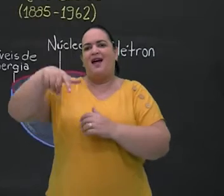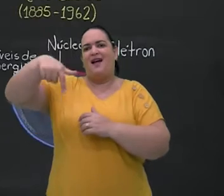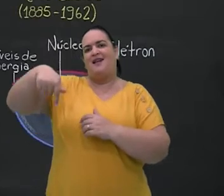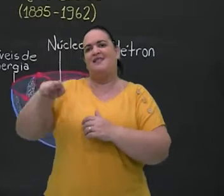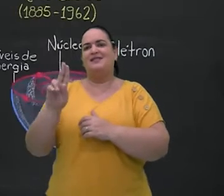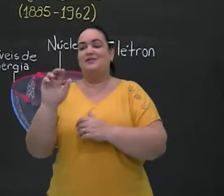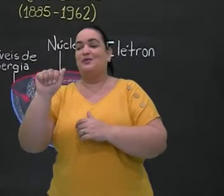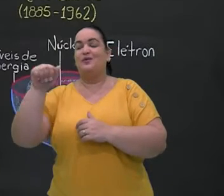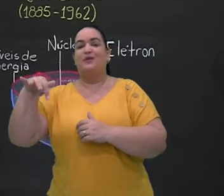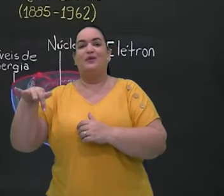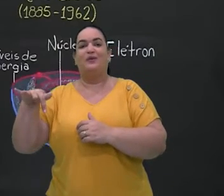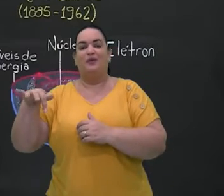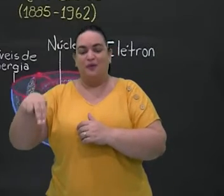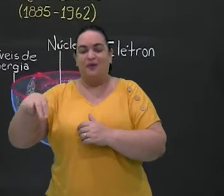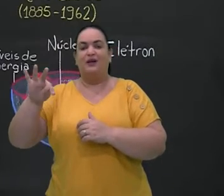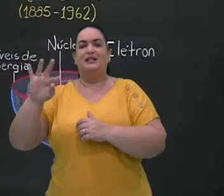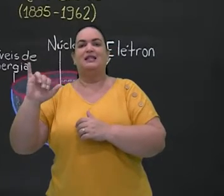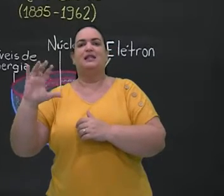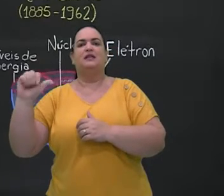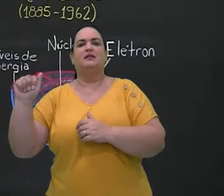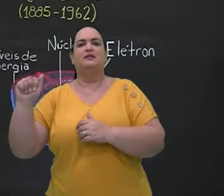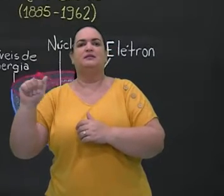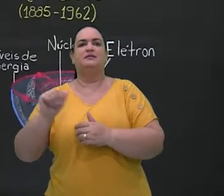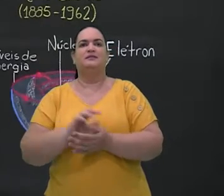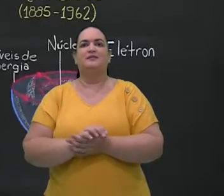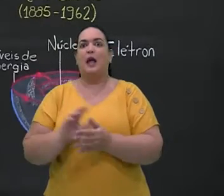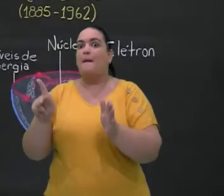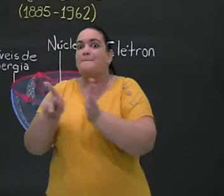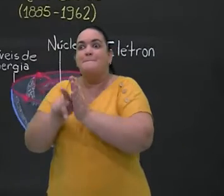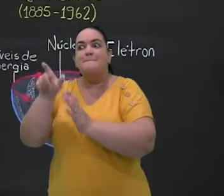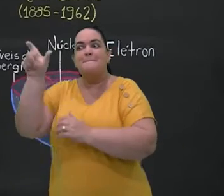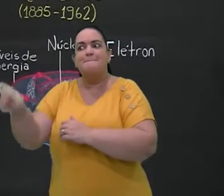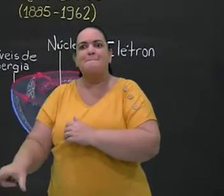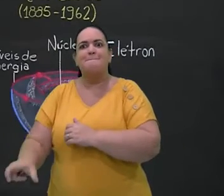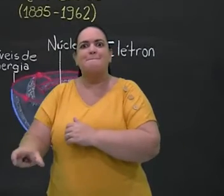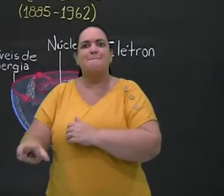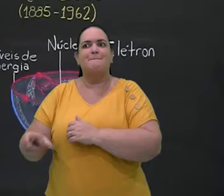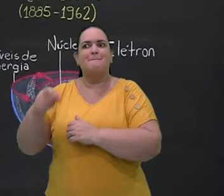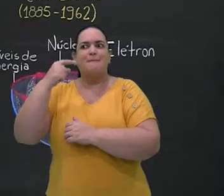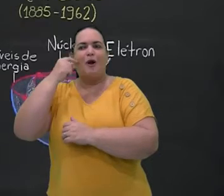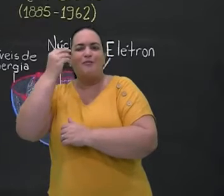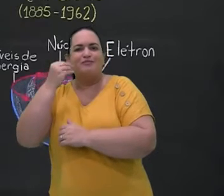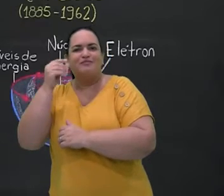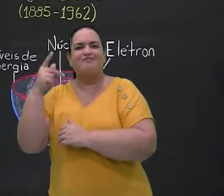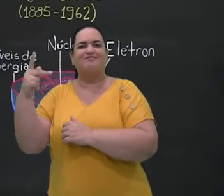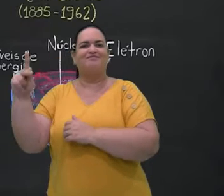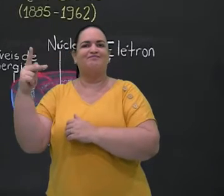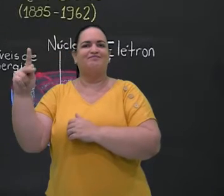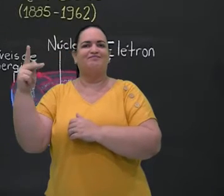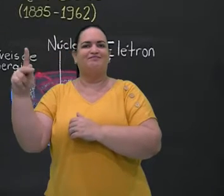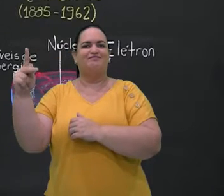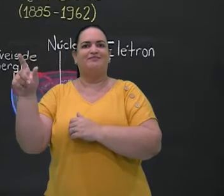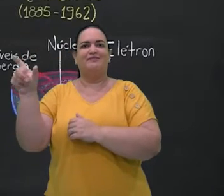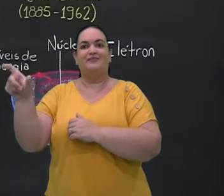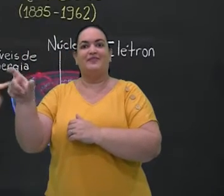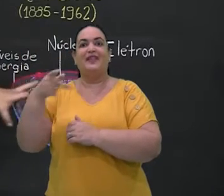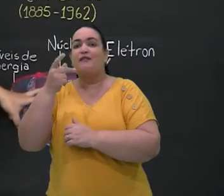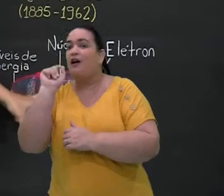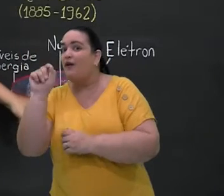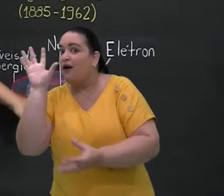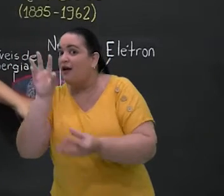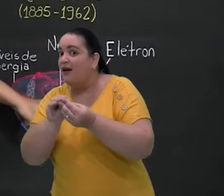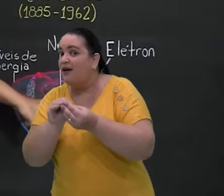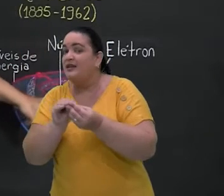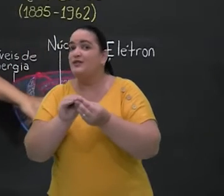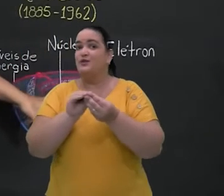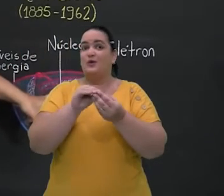Então, resumo do modelo de Bohr. Bohr diz que o átomo tem duas regiões, sim, o